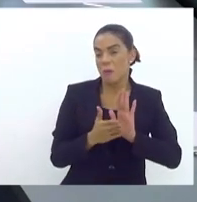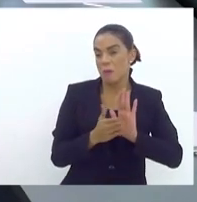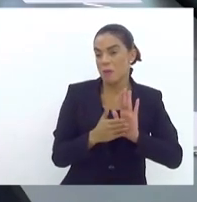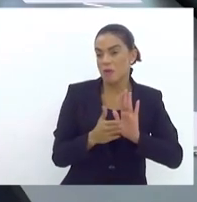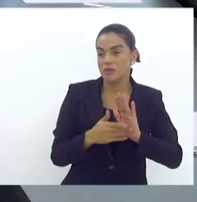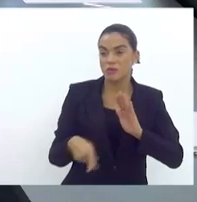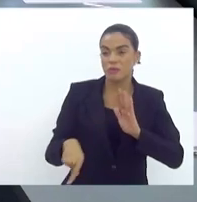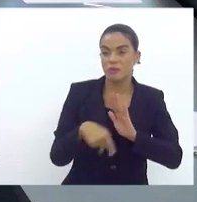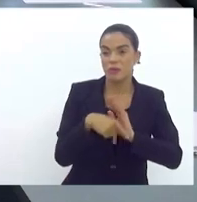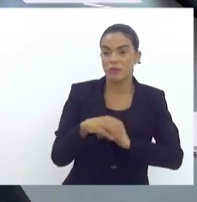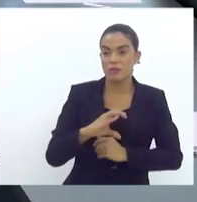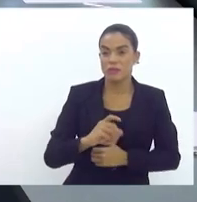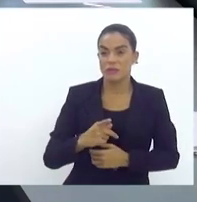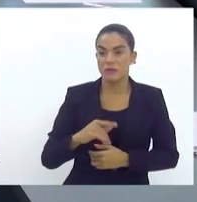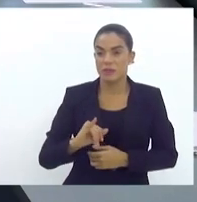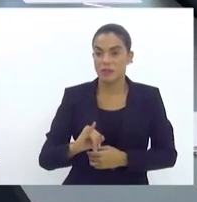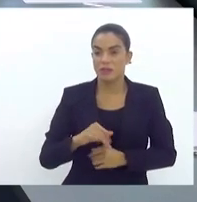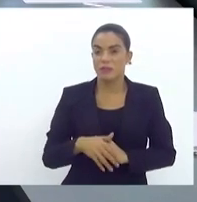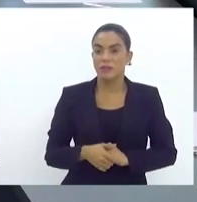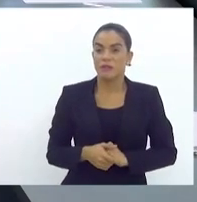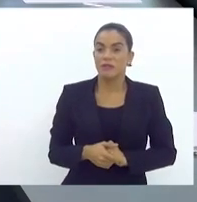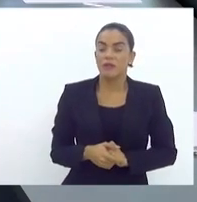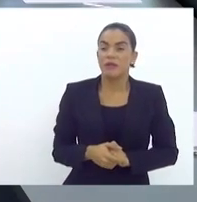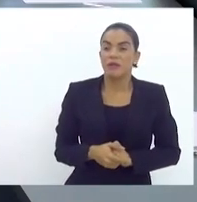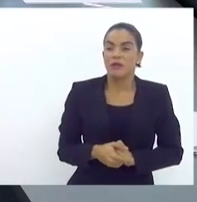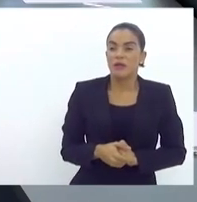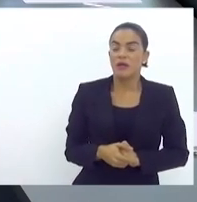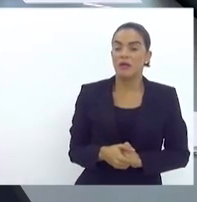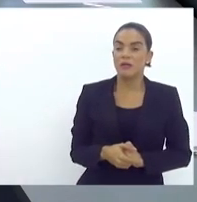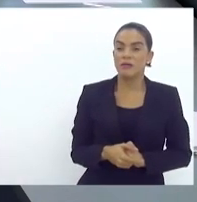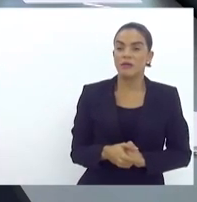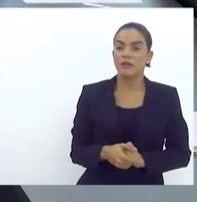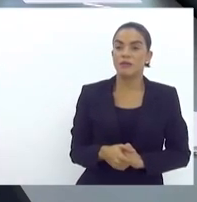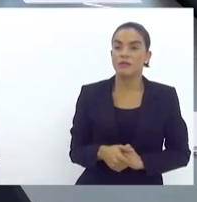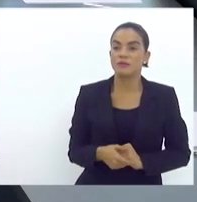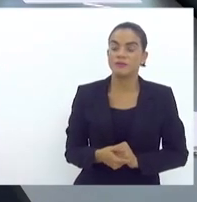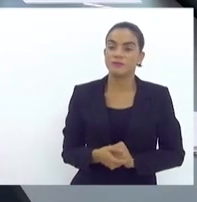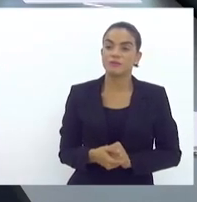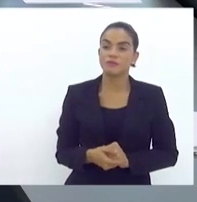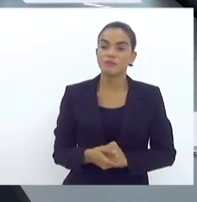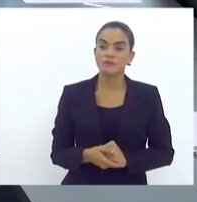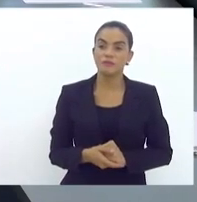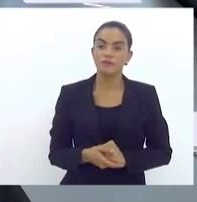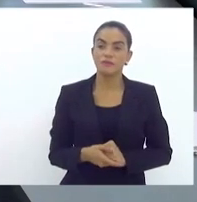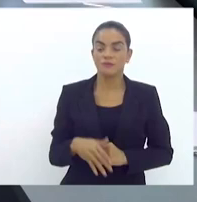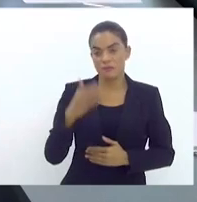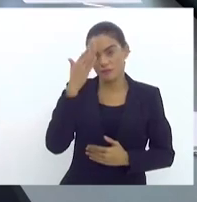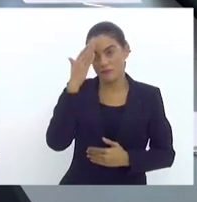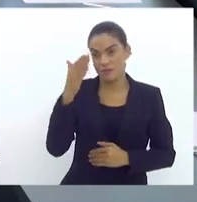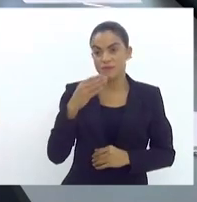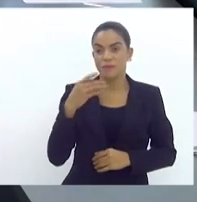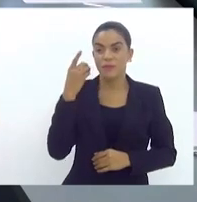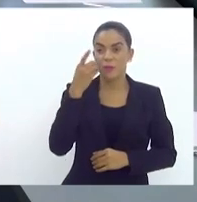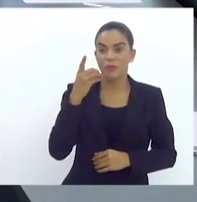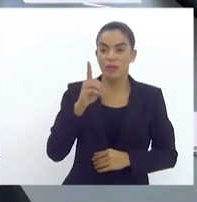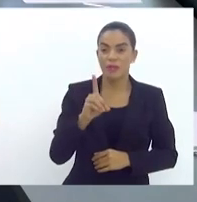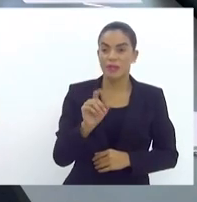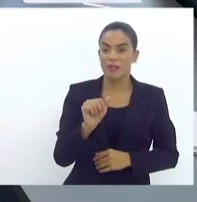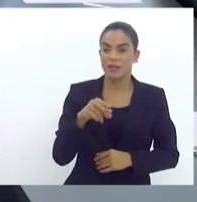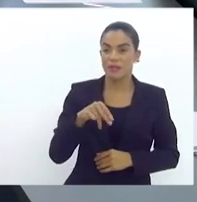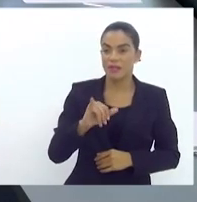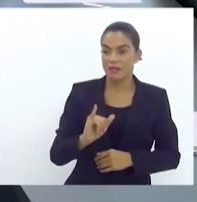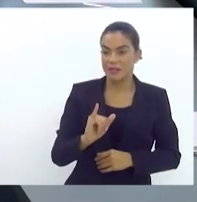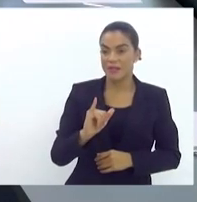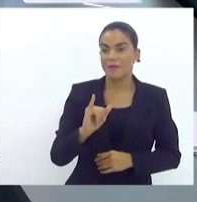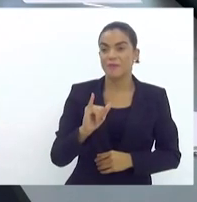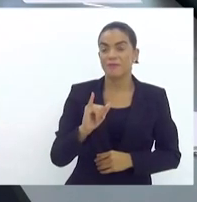da CPI como um todo tá aí a gente colocar isso para para muito obrigada deputada Dani voltou que